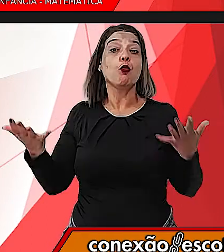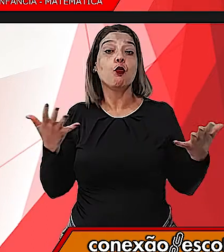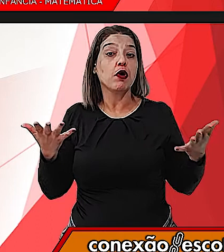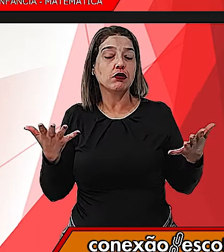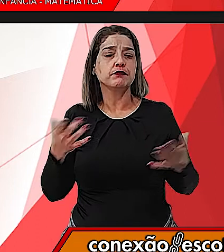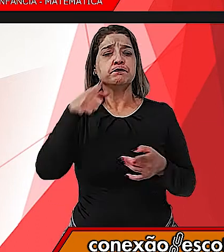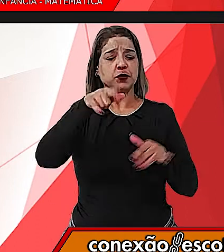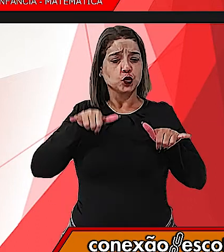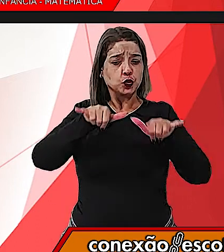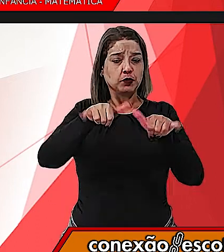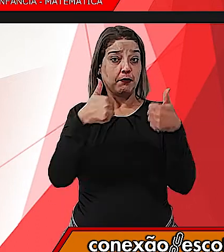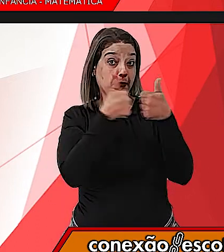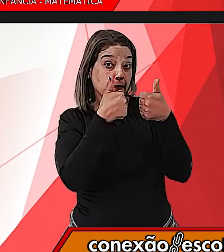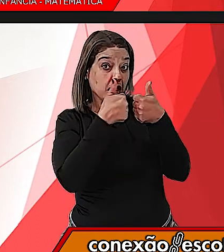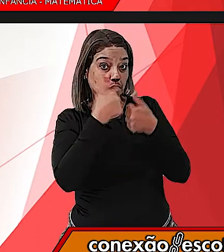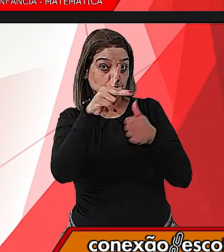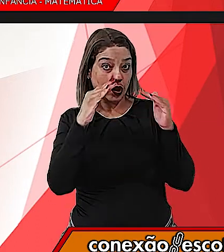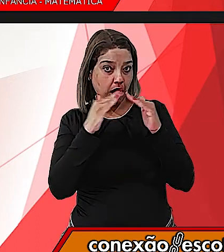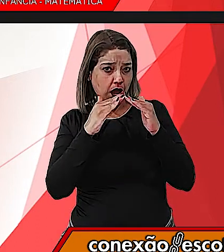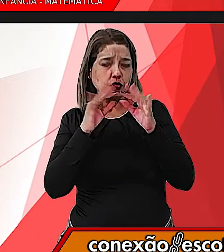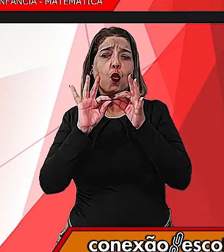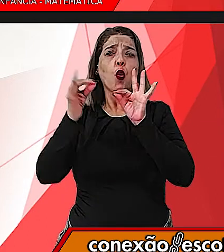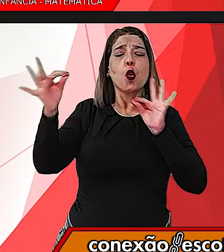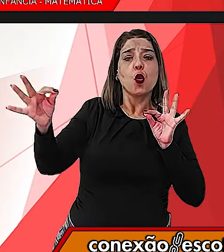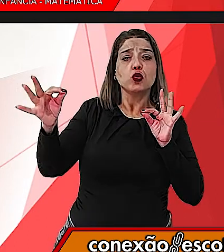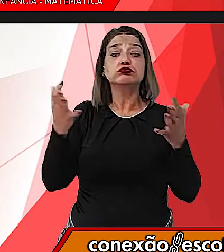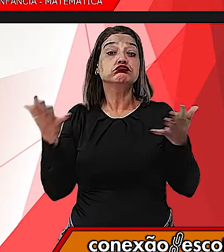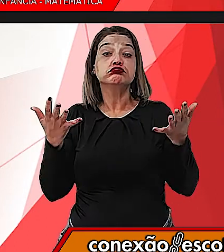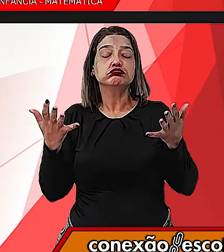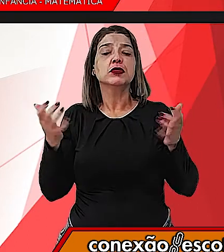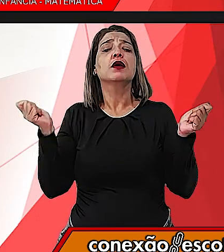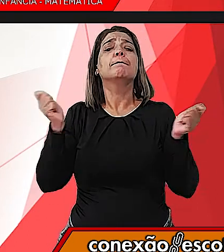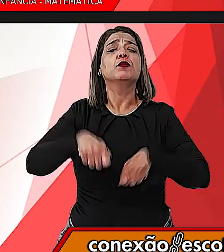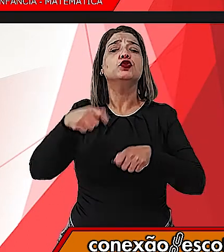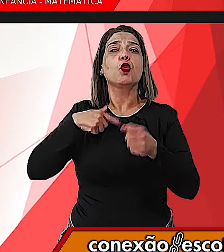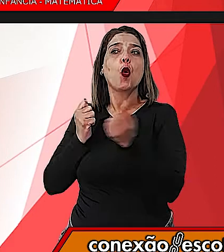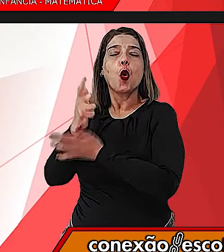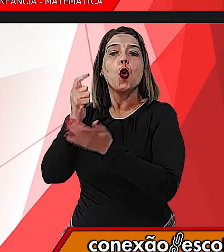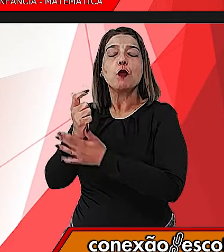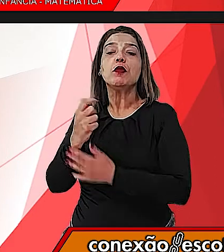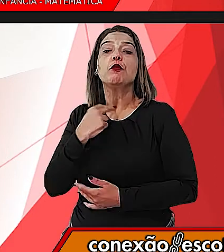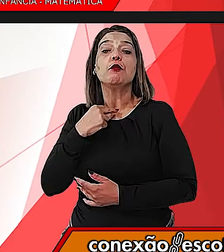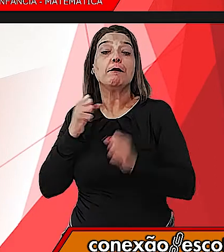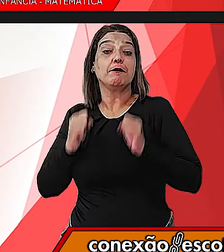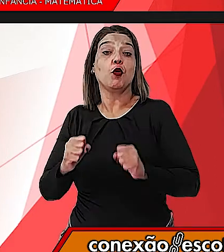supermercado fica perto ou longe da sua casa? O que é possível comprar nos